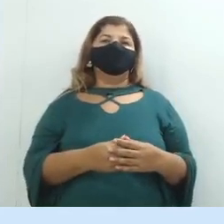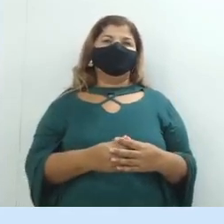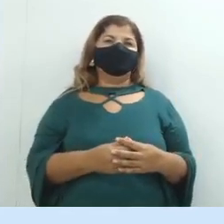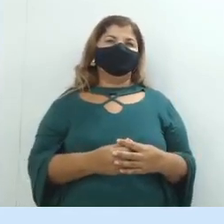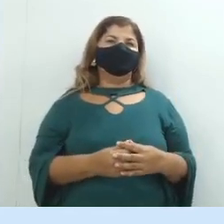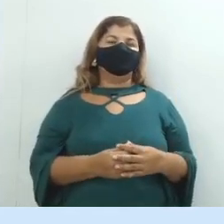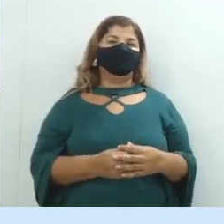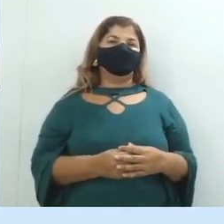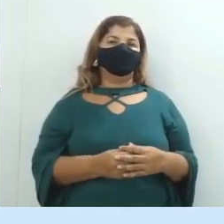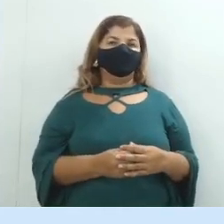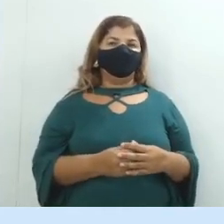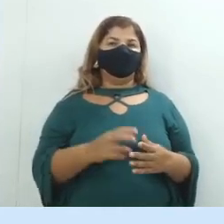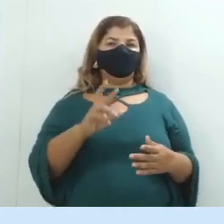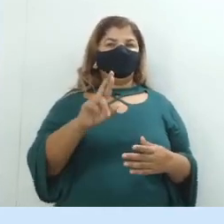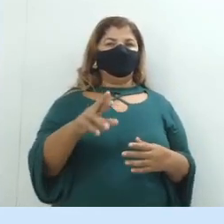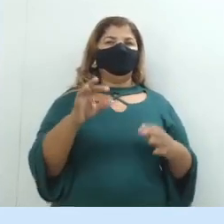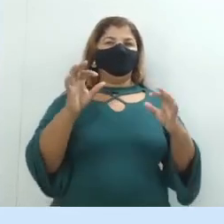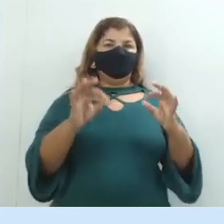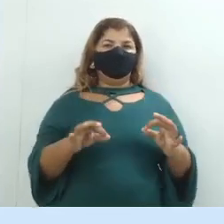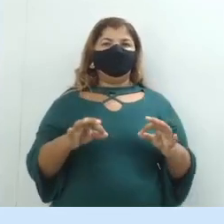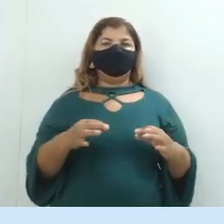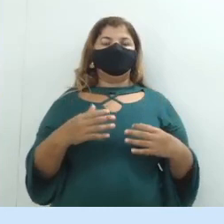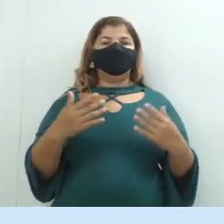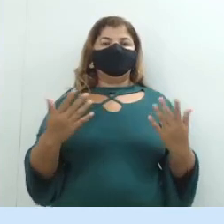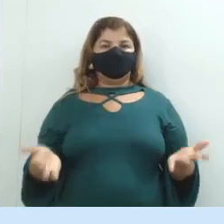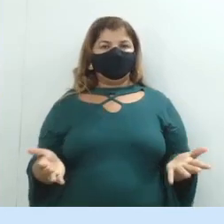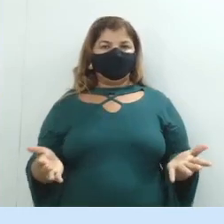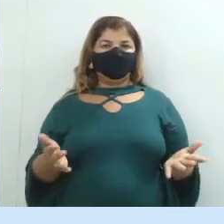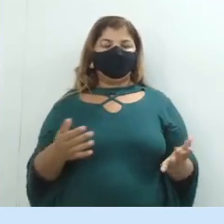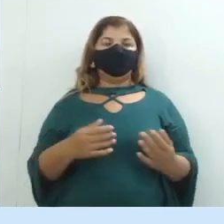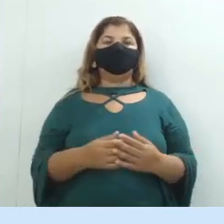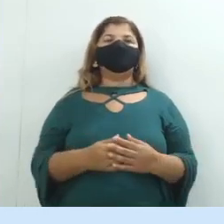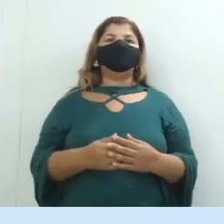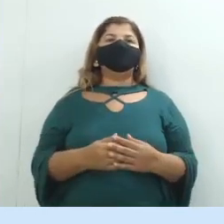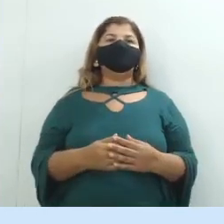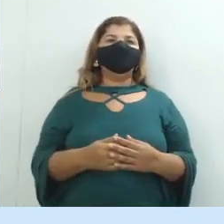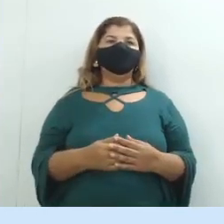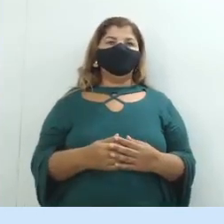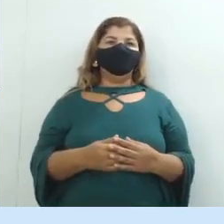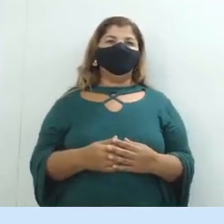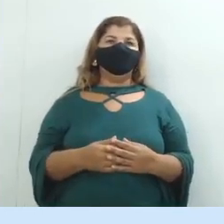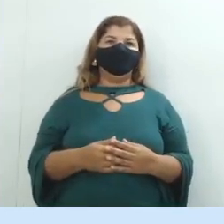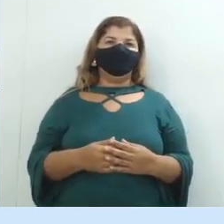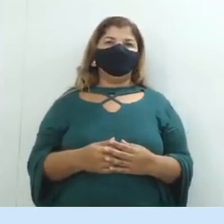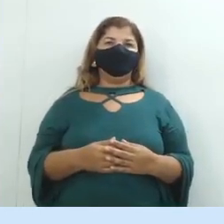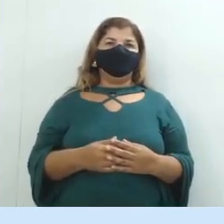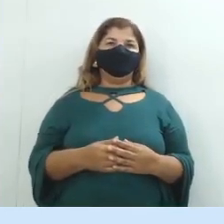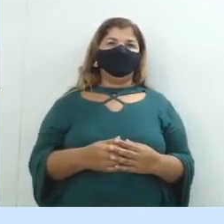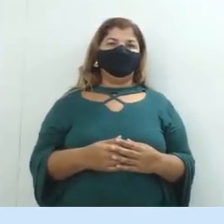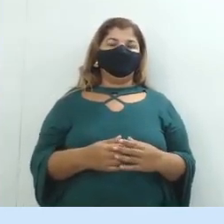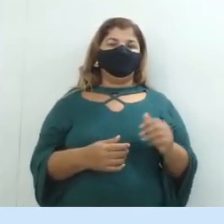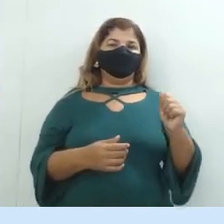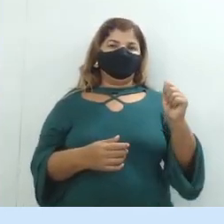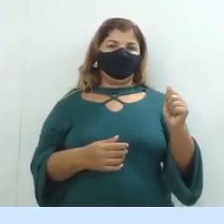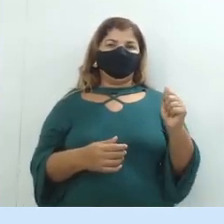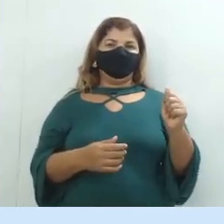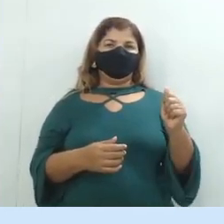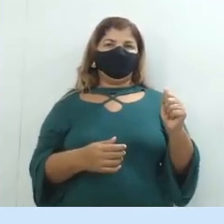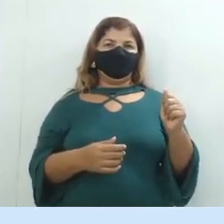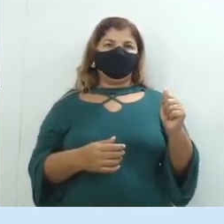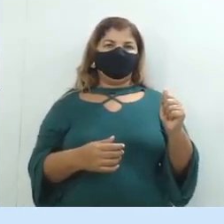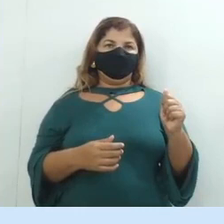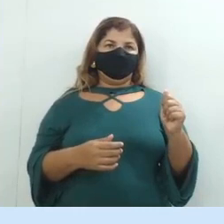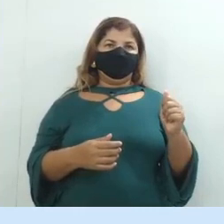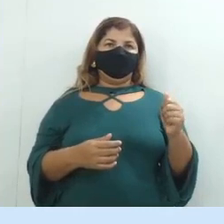lá? A resposta correta é em 1, 2, 3, 4, 5. Letra A nova